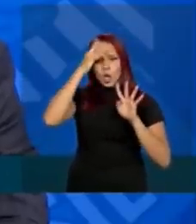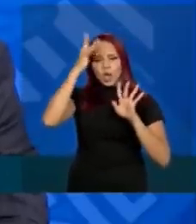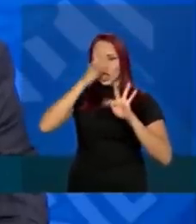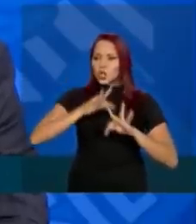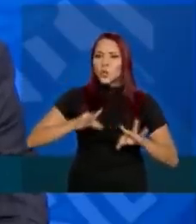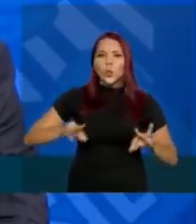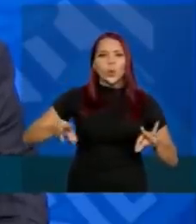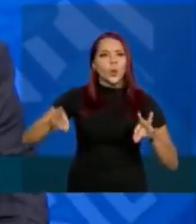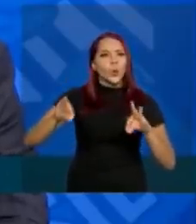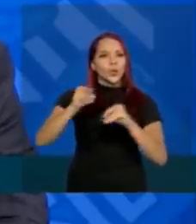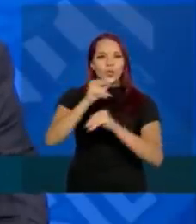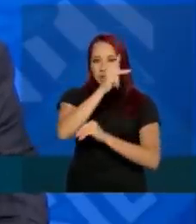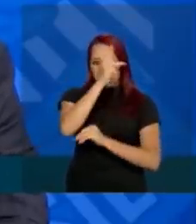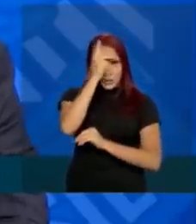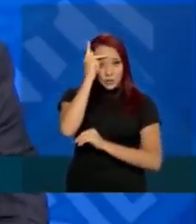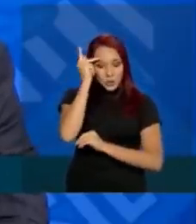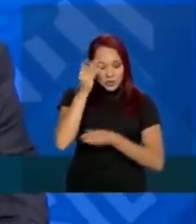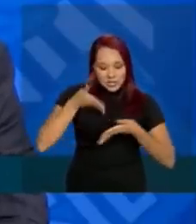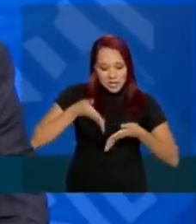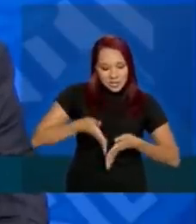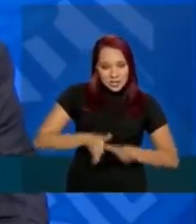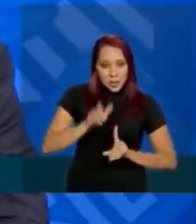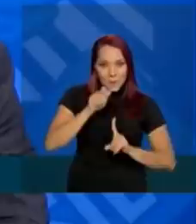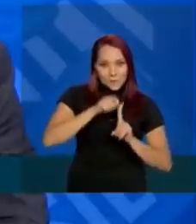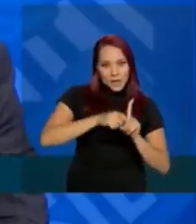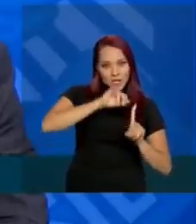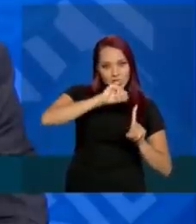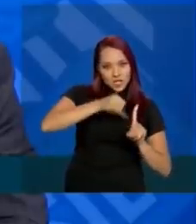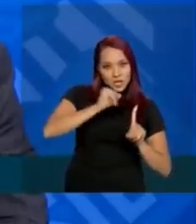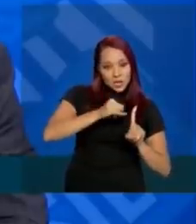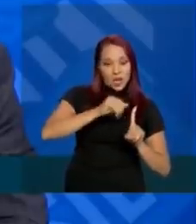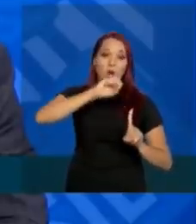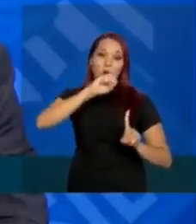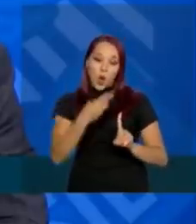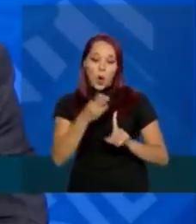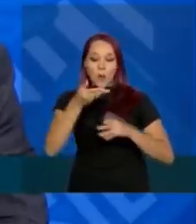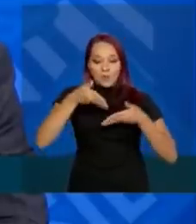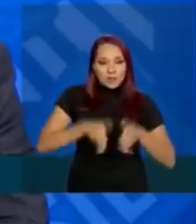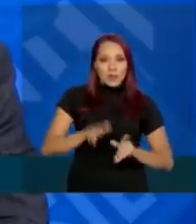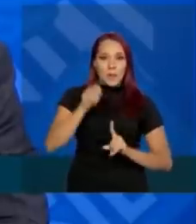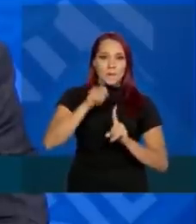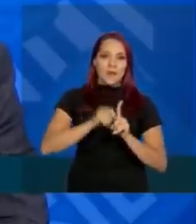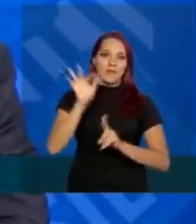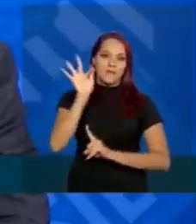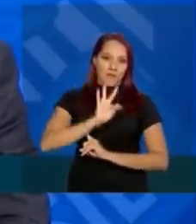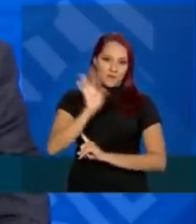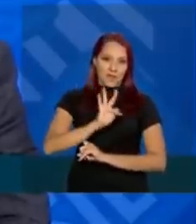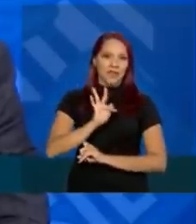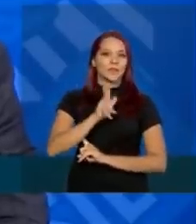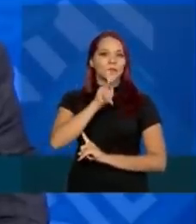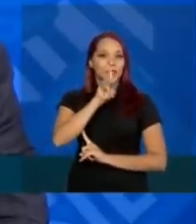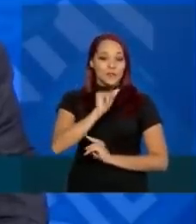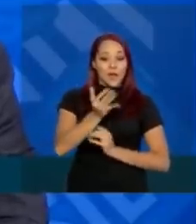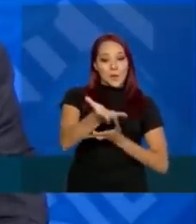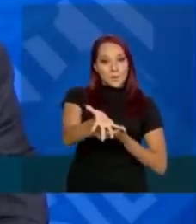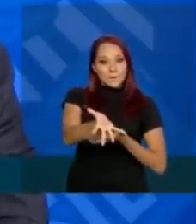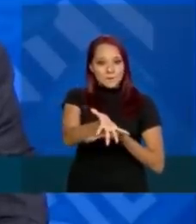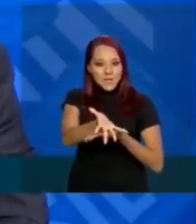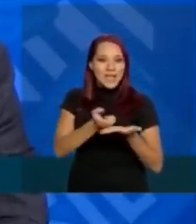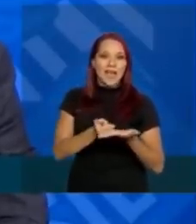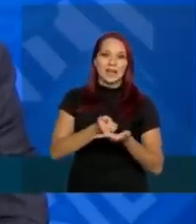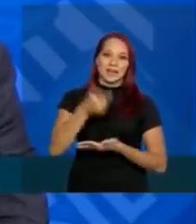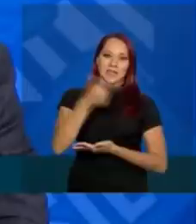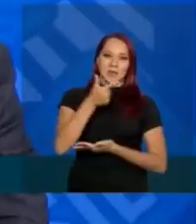as pessoas que nasceram em janeiro ou fevereiro receberão a segunda